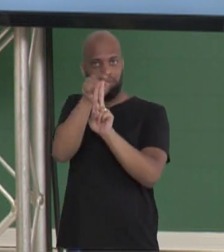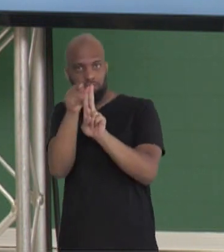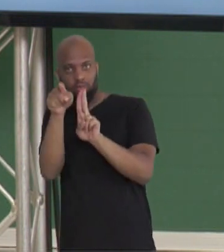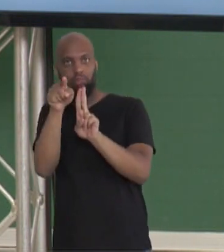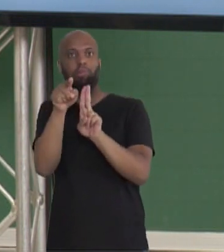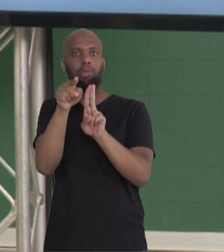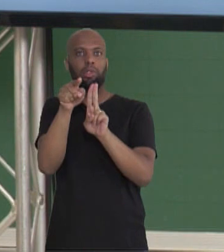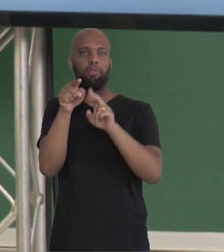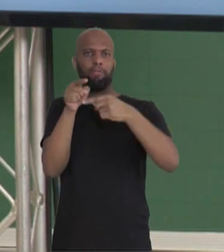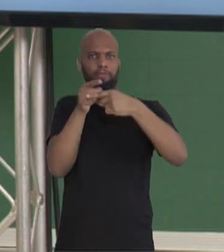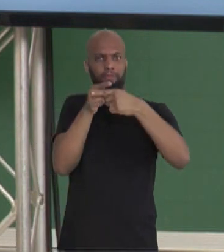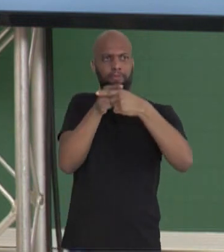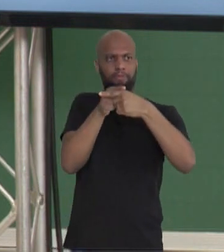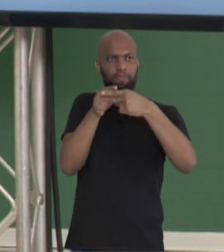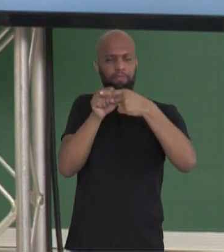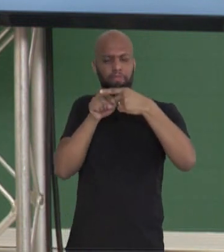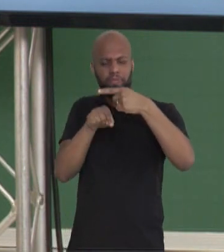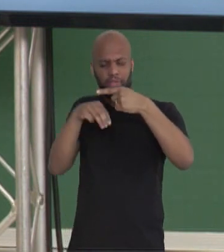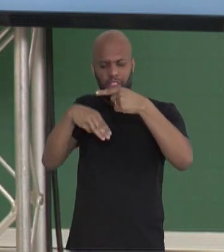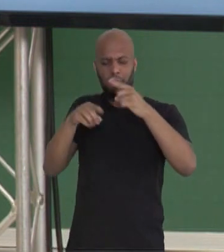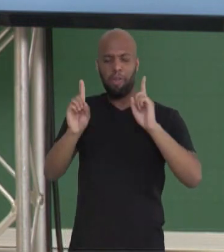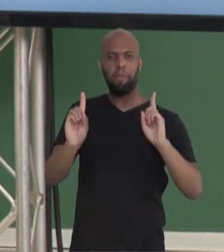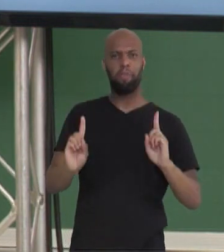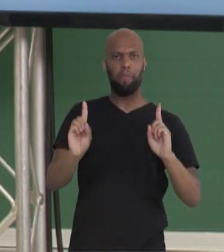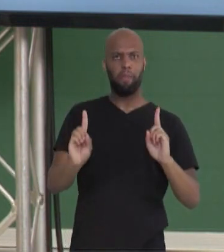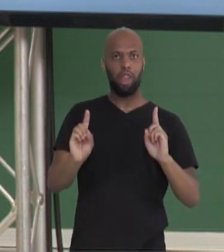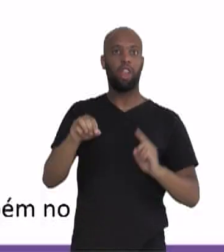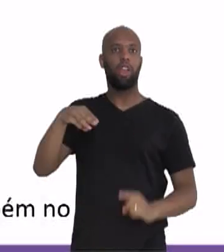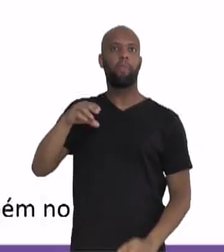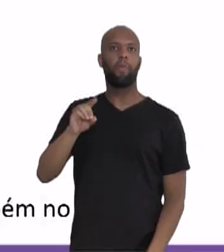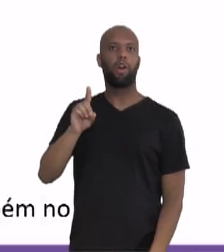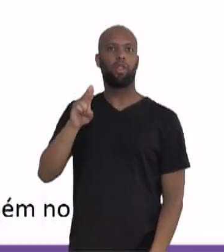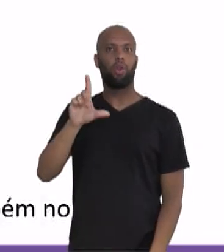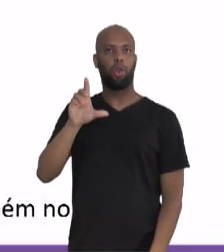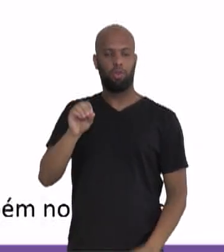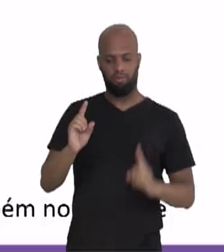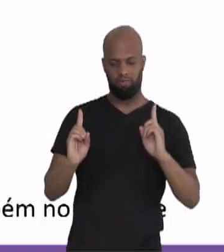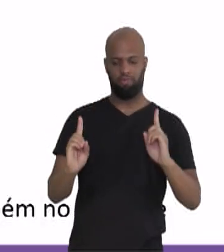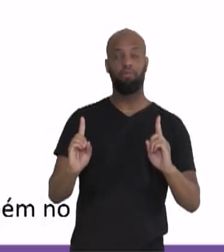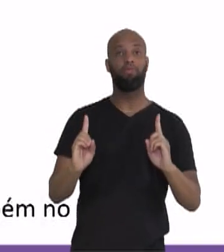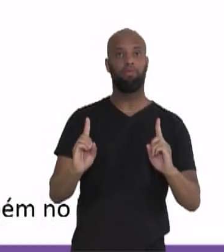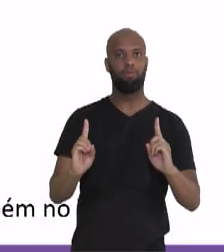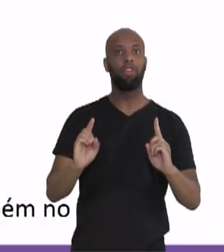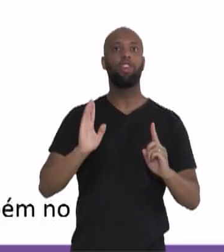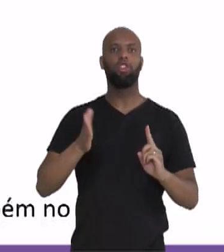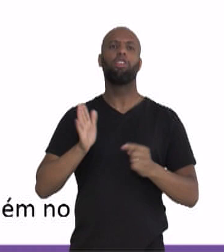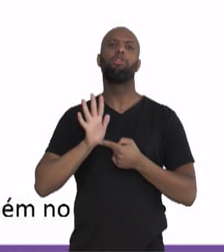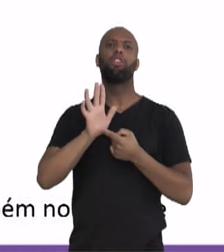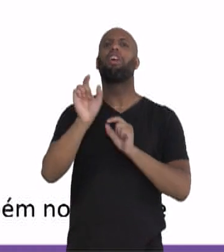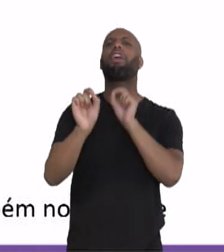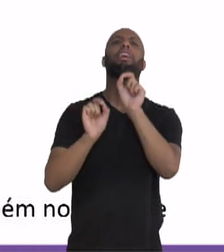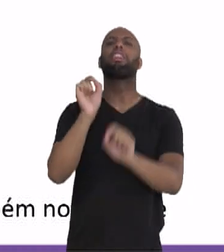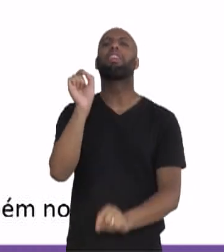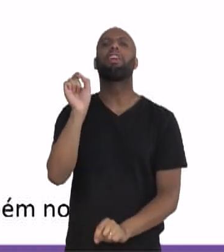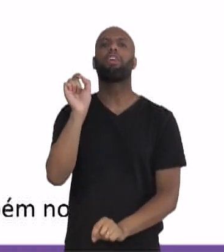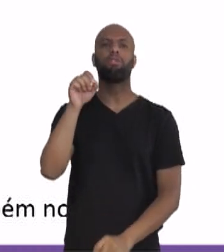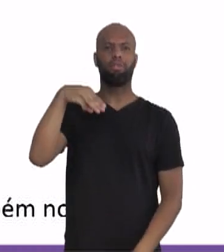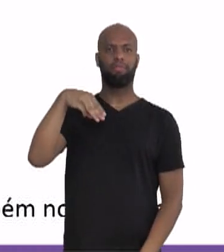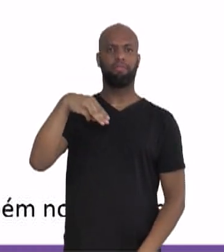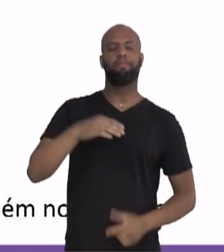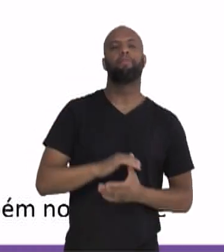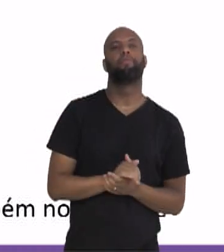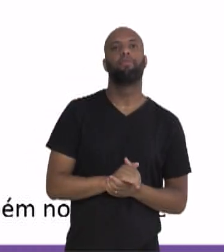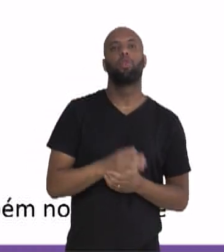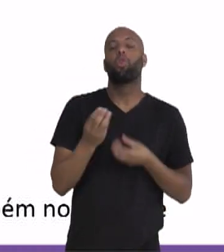sobre o módulo do m, tá? Que a gente já vai identificar ali na função quem era esse m, tá? Então,